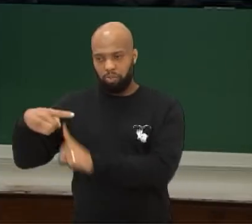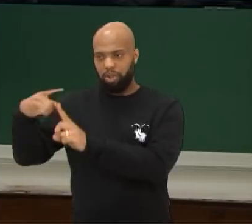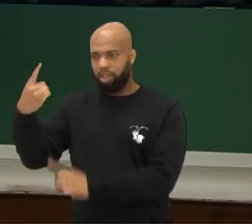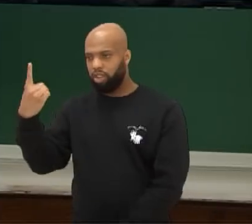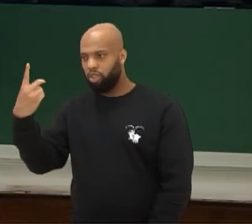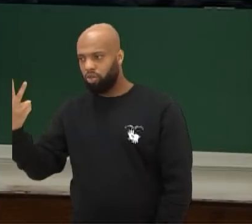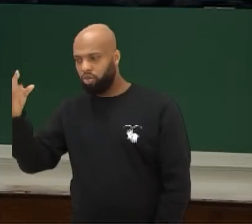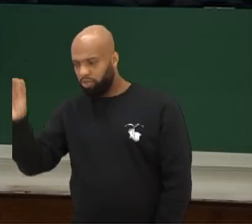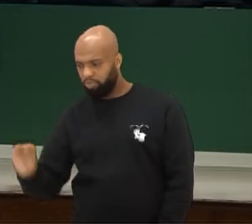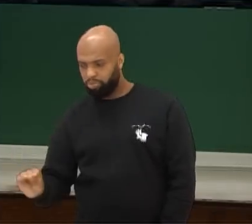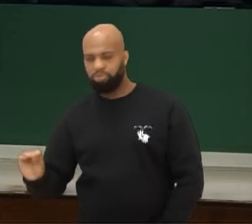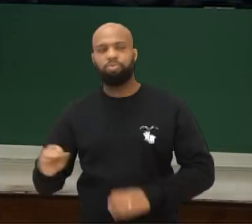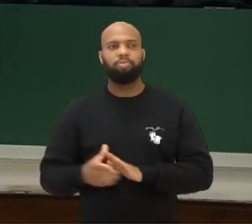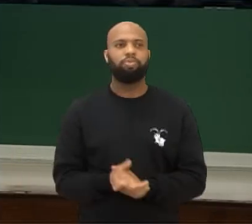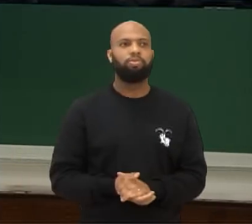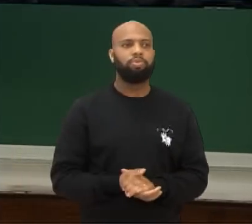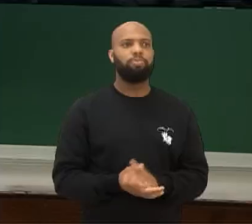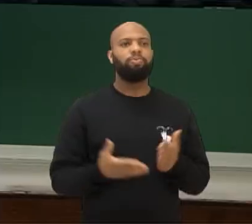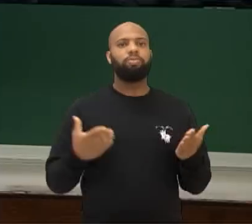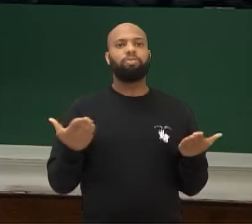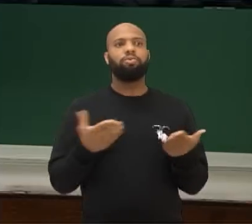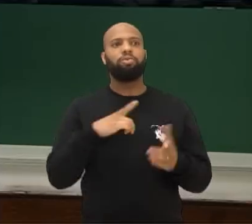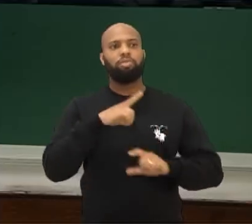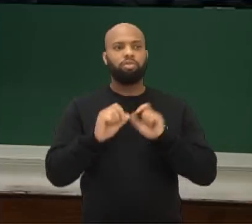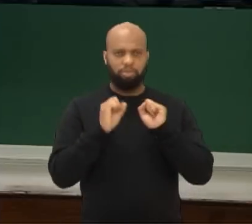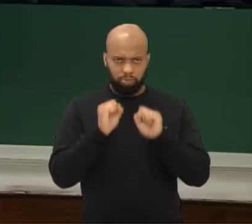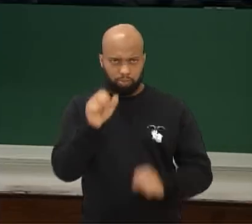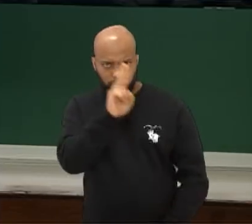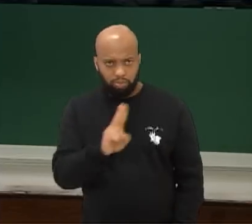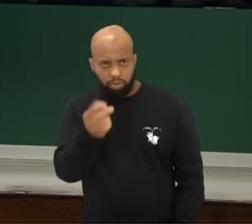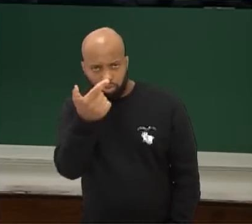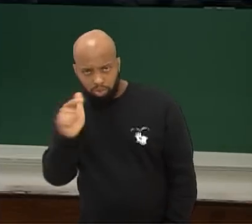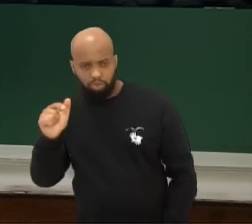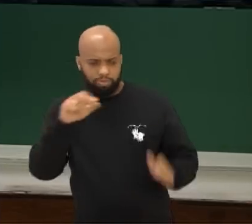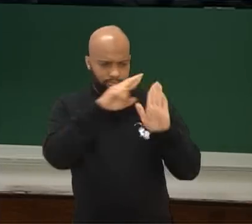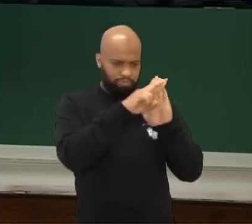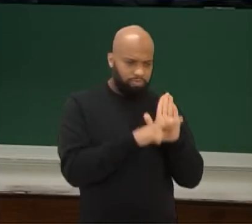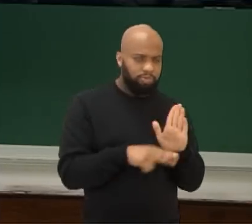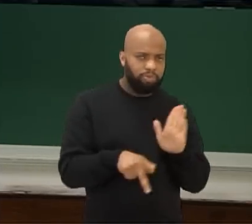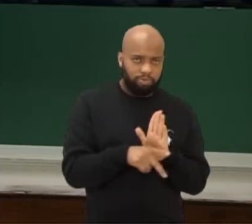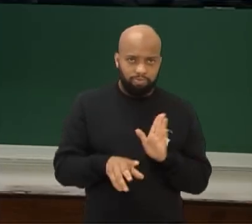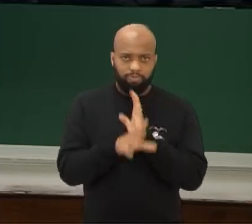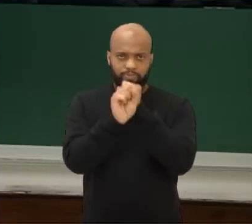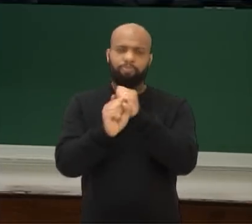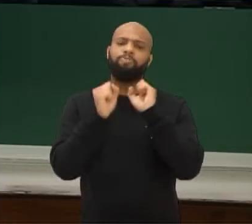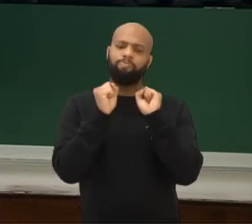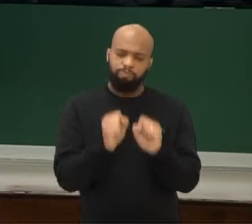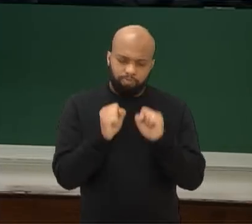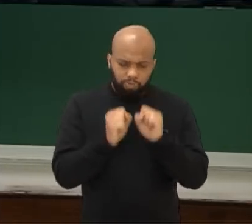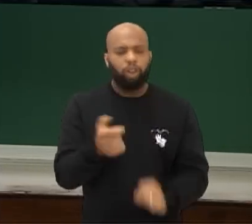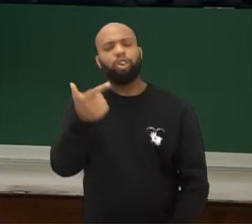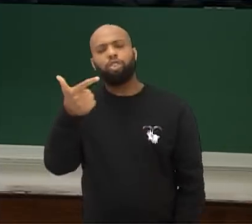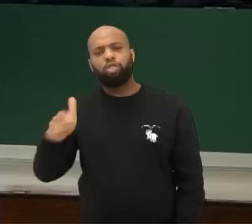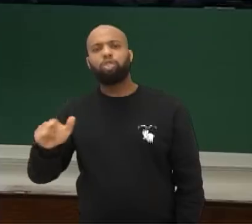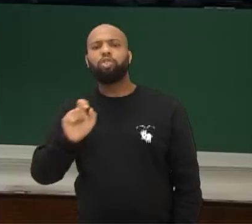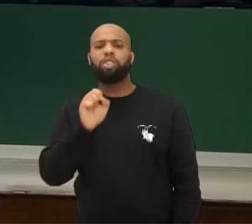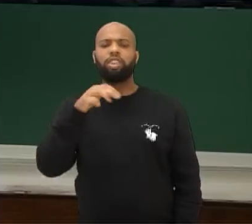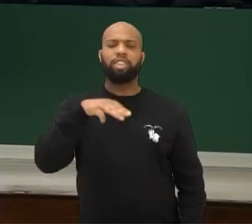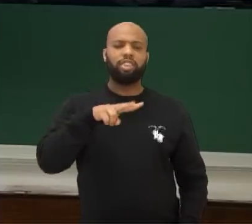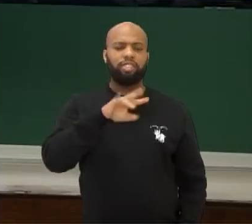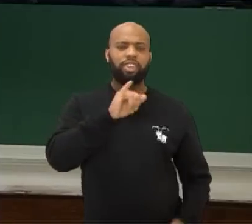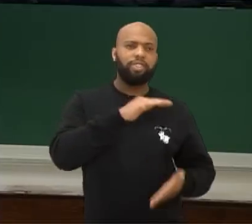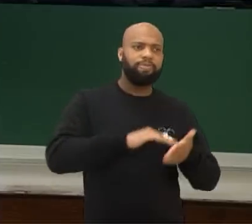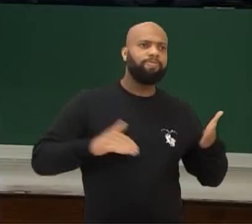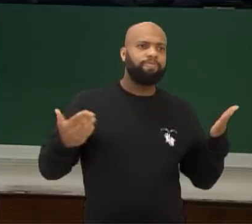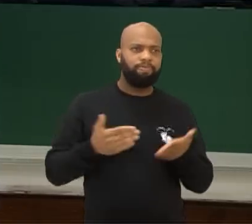sobrar 12, ok? Vamos lá, posso aplicar de novo o princípio aditivo? Posso. Quem que eu vou tirar